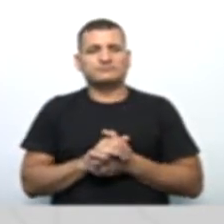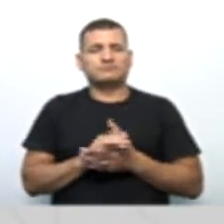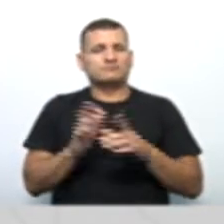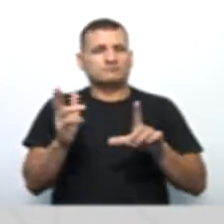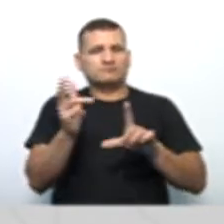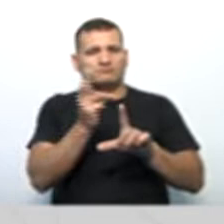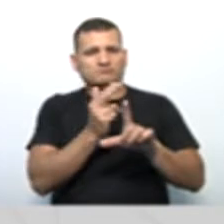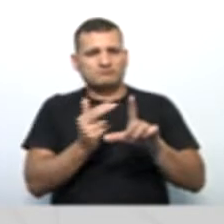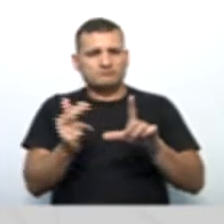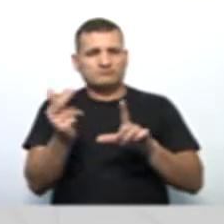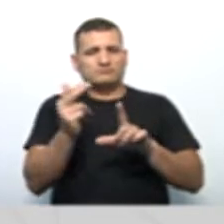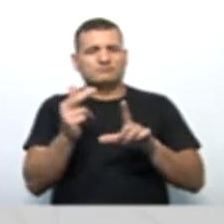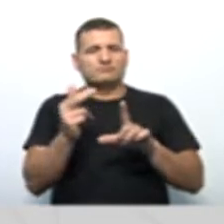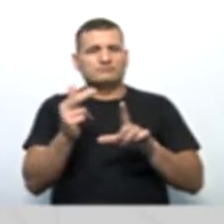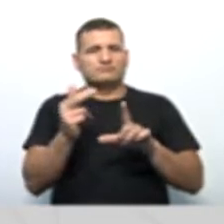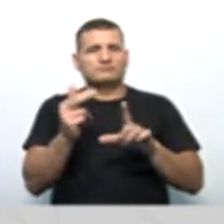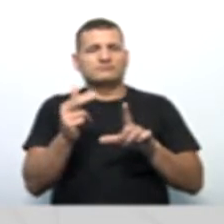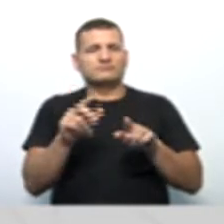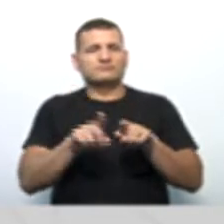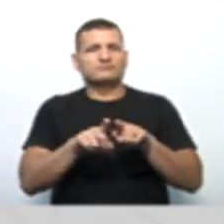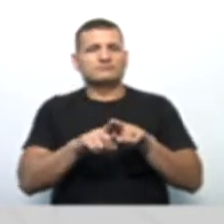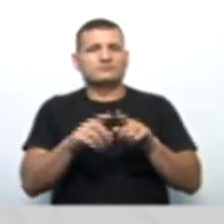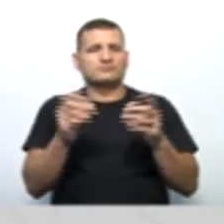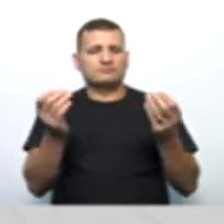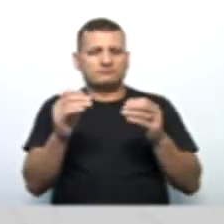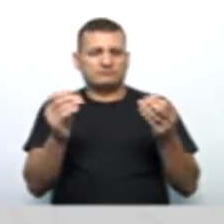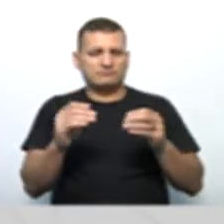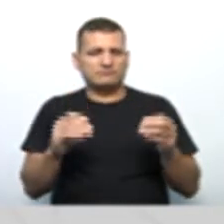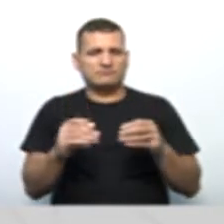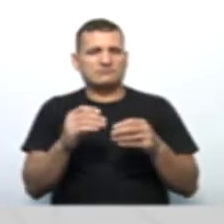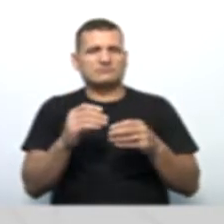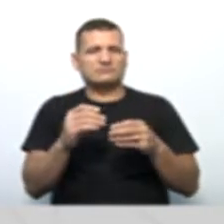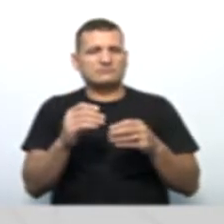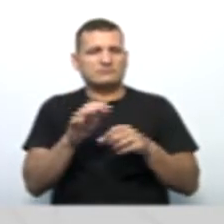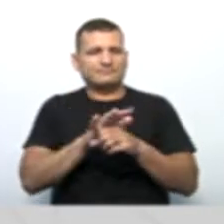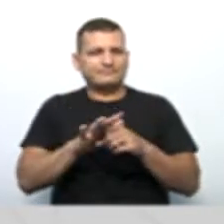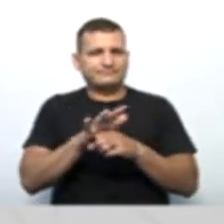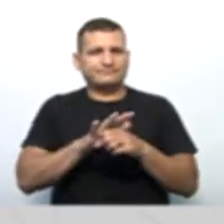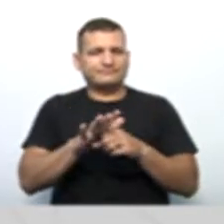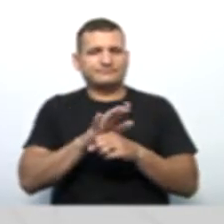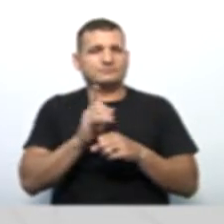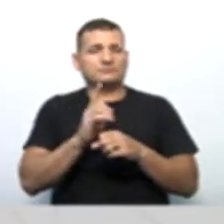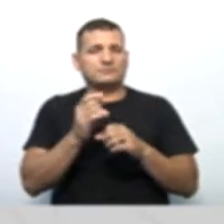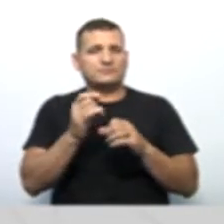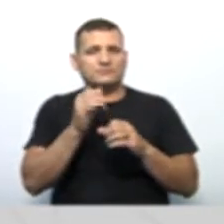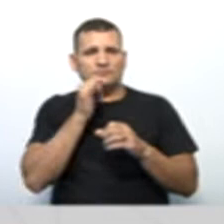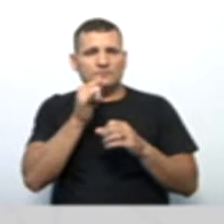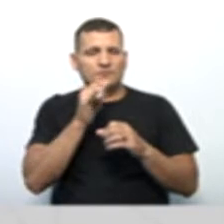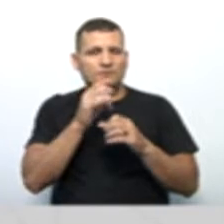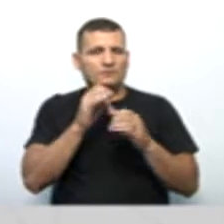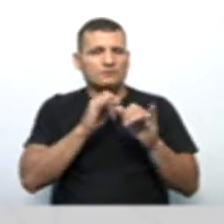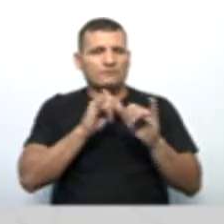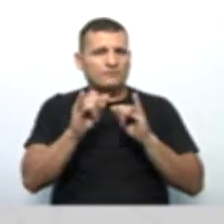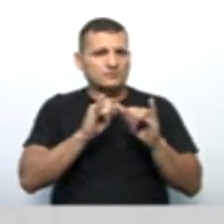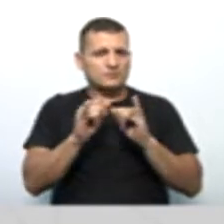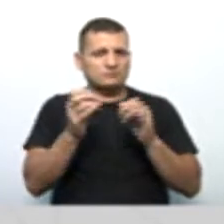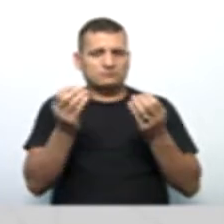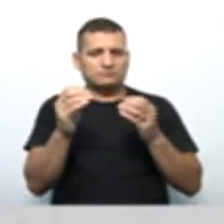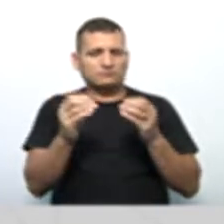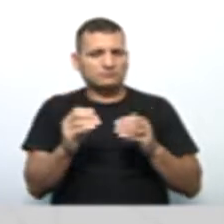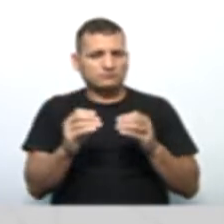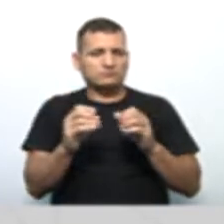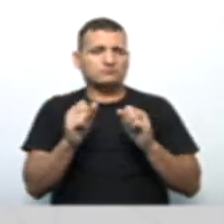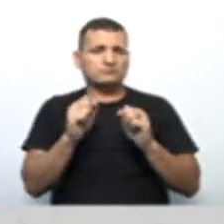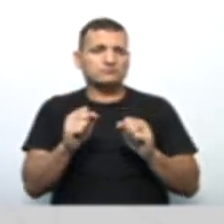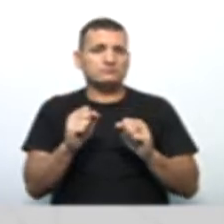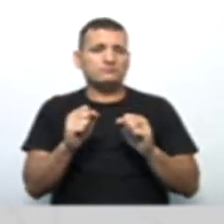design minimalista então é não encher linguiça no seu site toda informação extra que você deixar ao seu usuário pode na